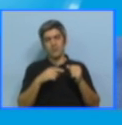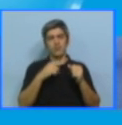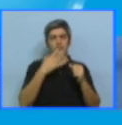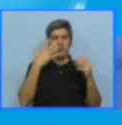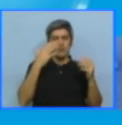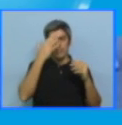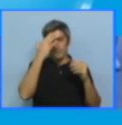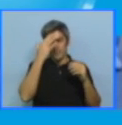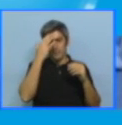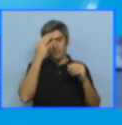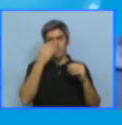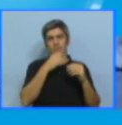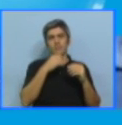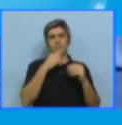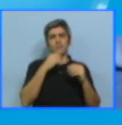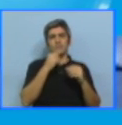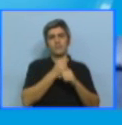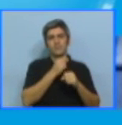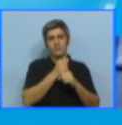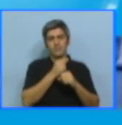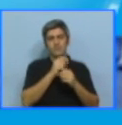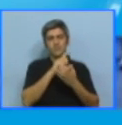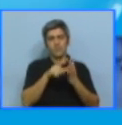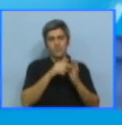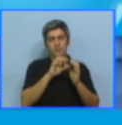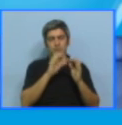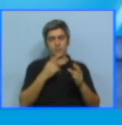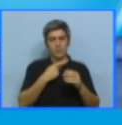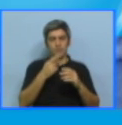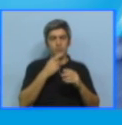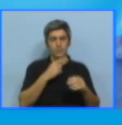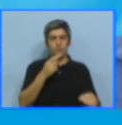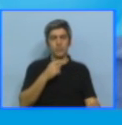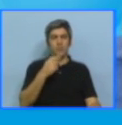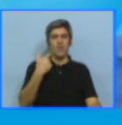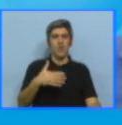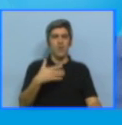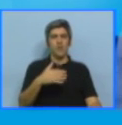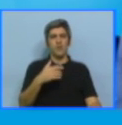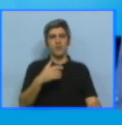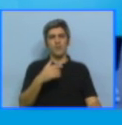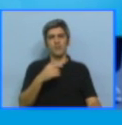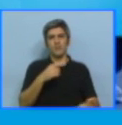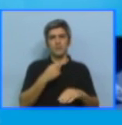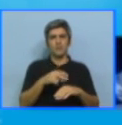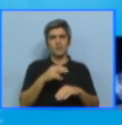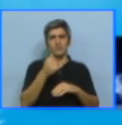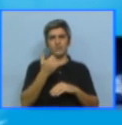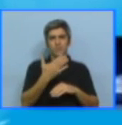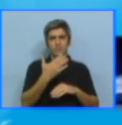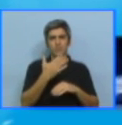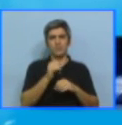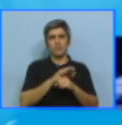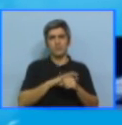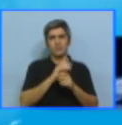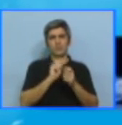capacidade de trabalhar por um projeto comum, etc. Agora, no século XXI, a